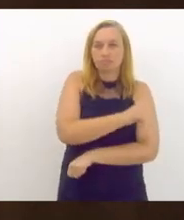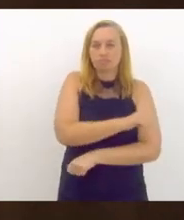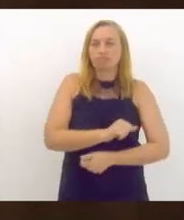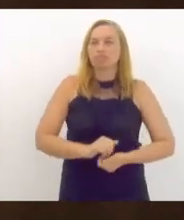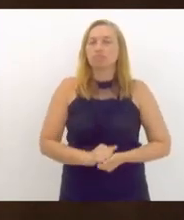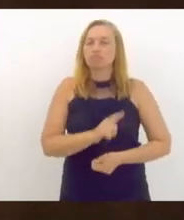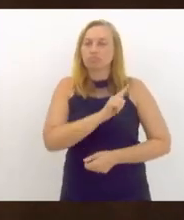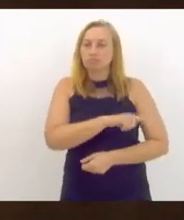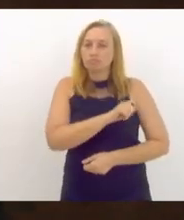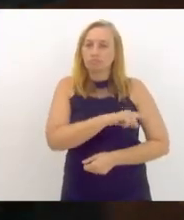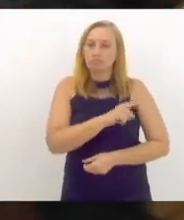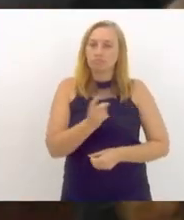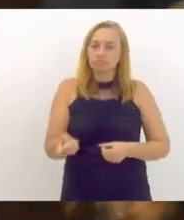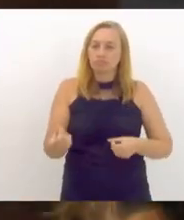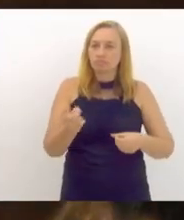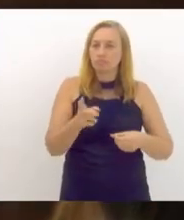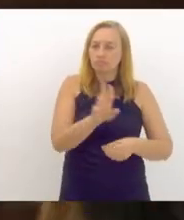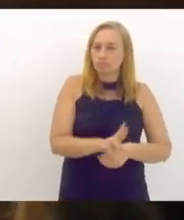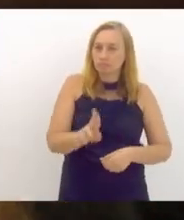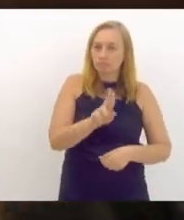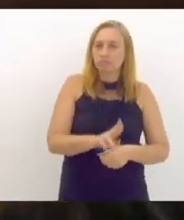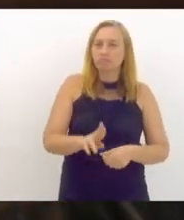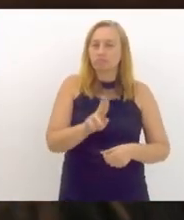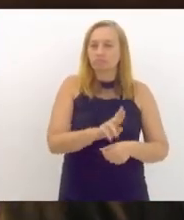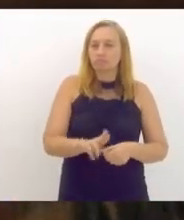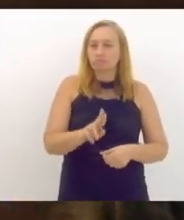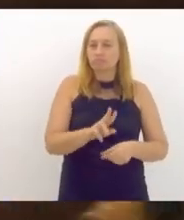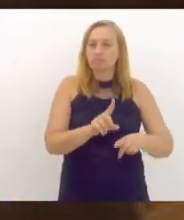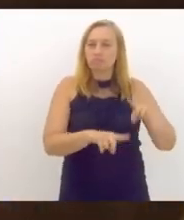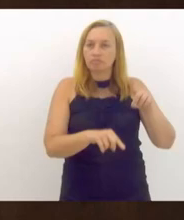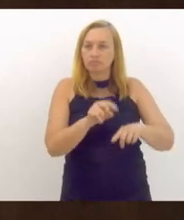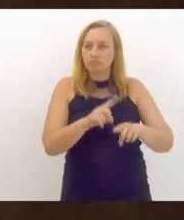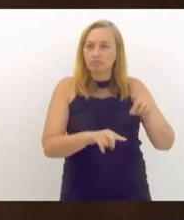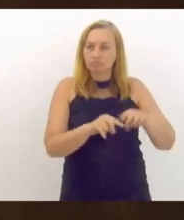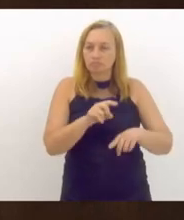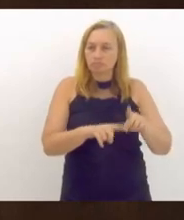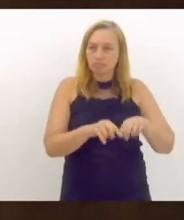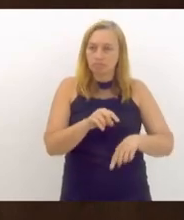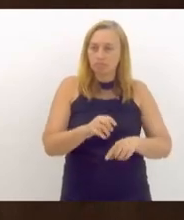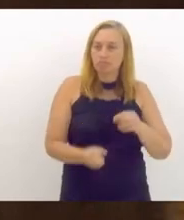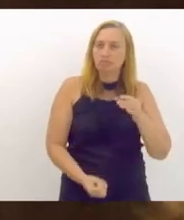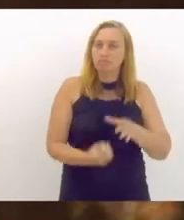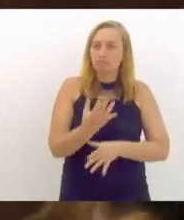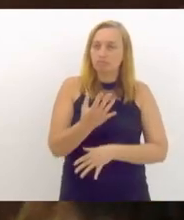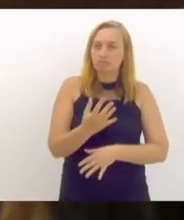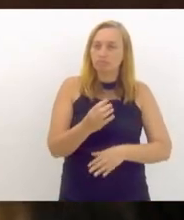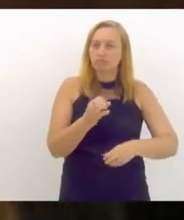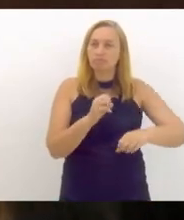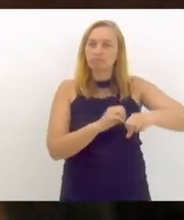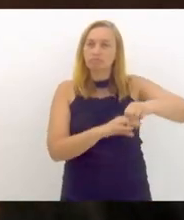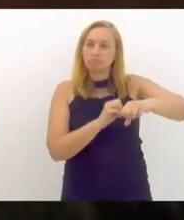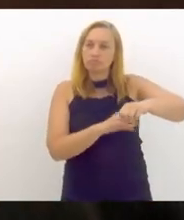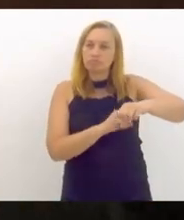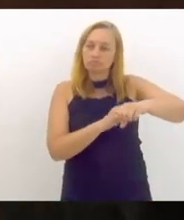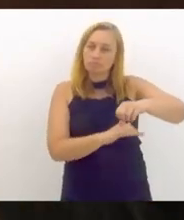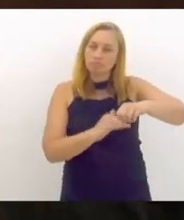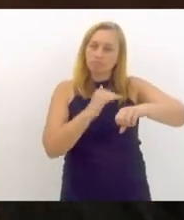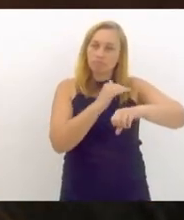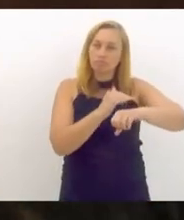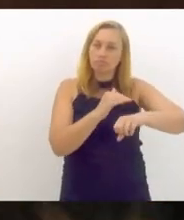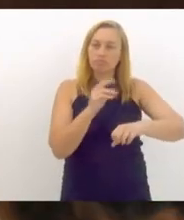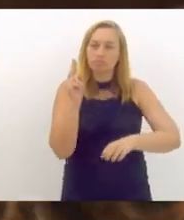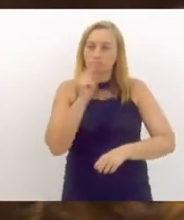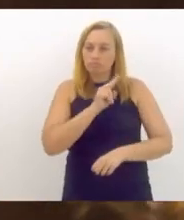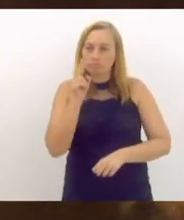gestão e reutilização de materiais e equipamentos, certificações, criação de um fundo de emergência e